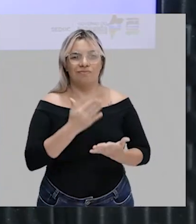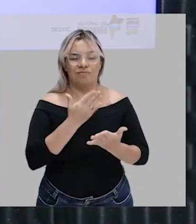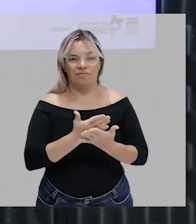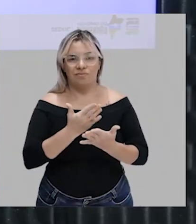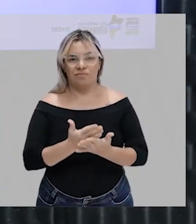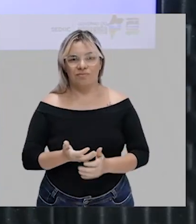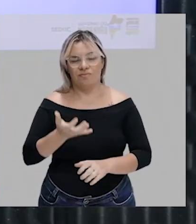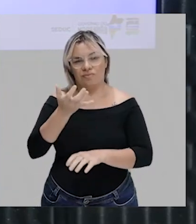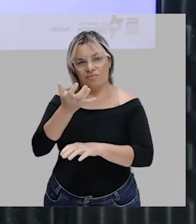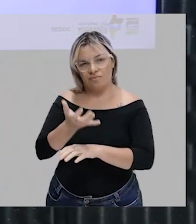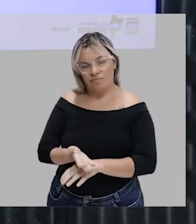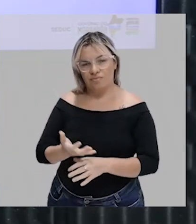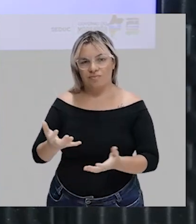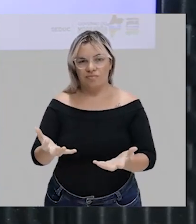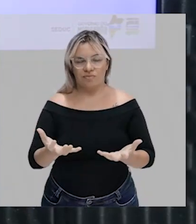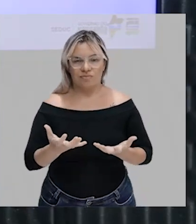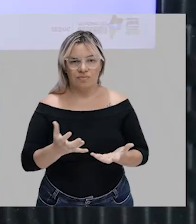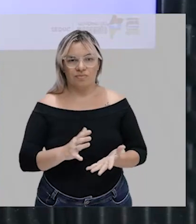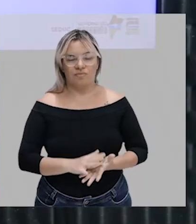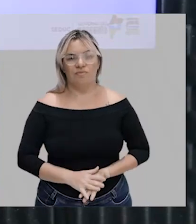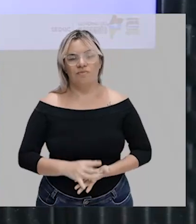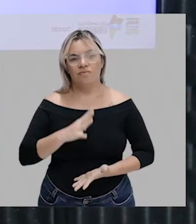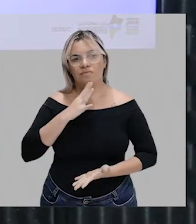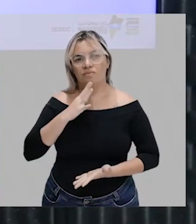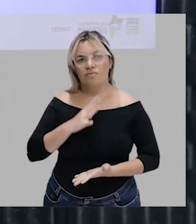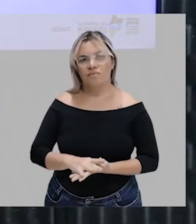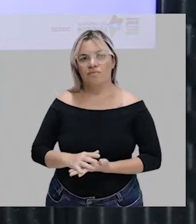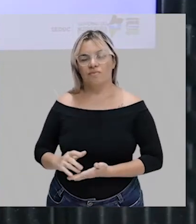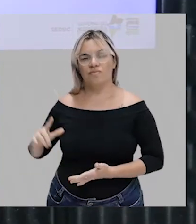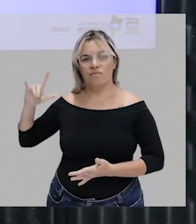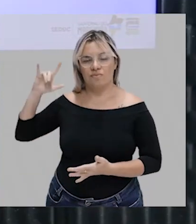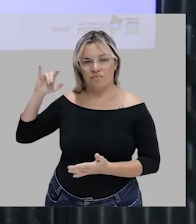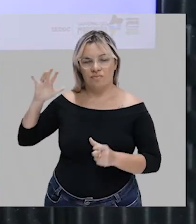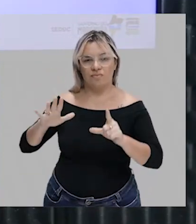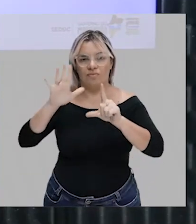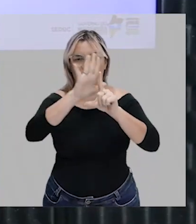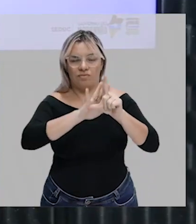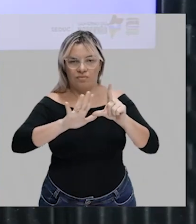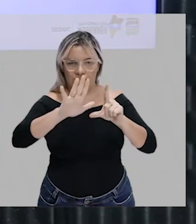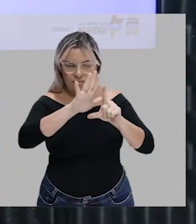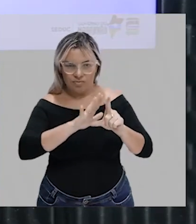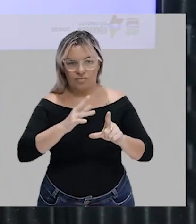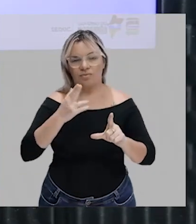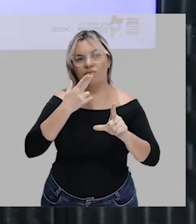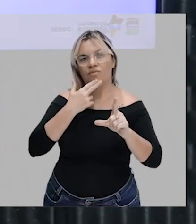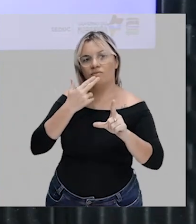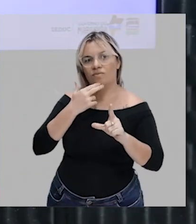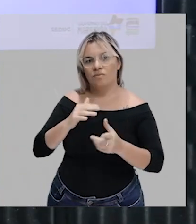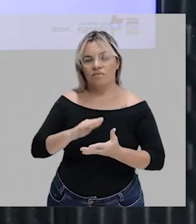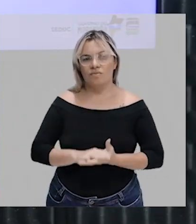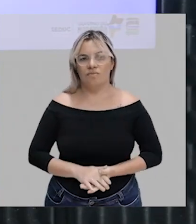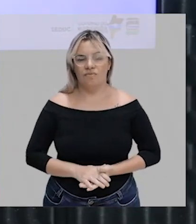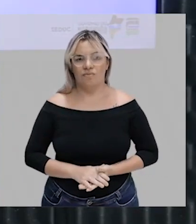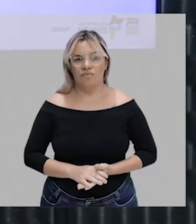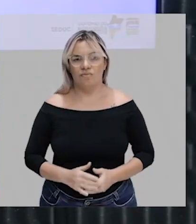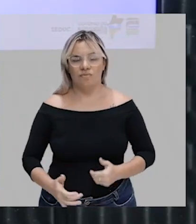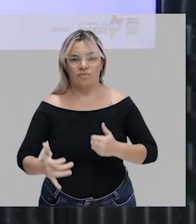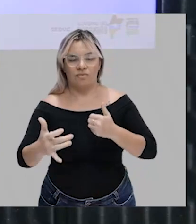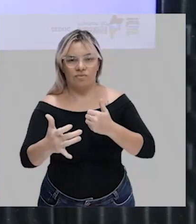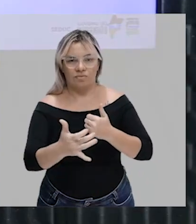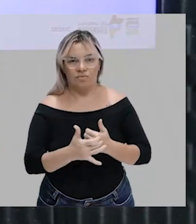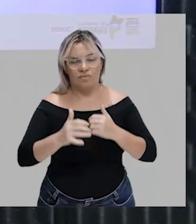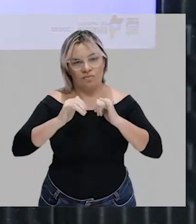disciplinas que vocês têm interesse lá no Instagram da plataforma Gonçalves Dias, @plataforma Gonçalves Dias. Segue, curte,